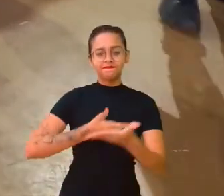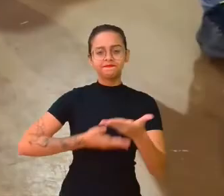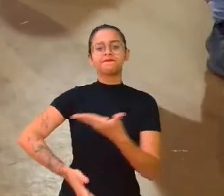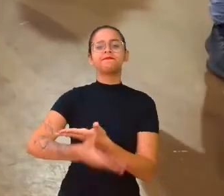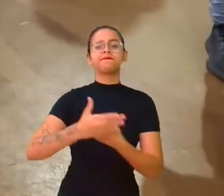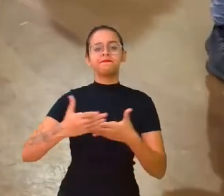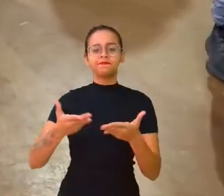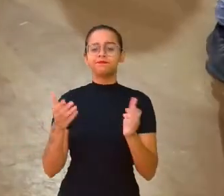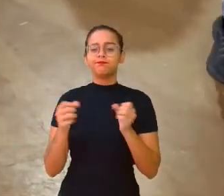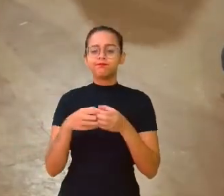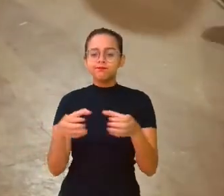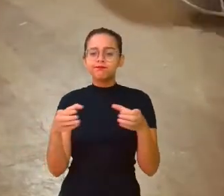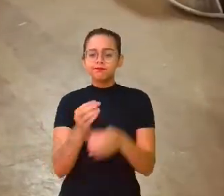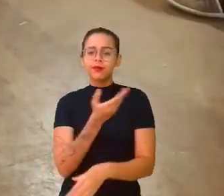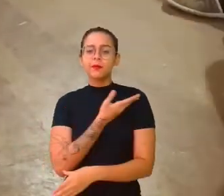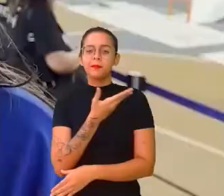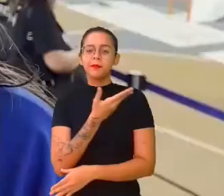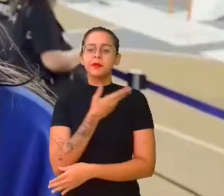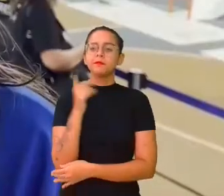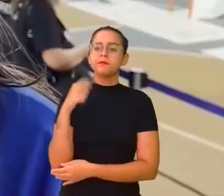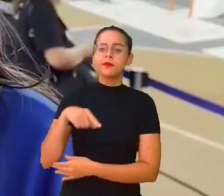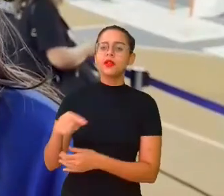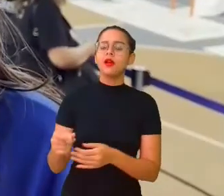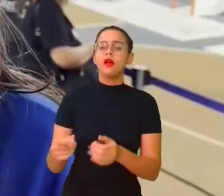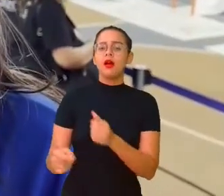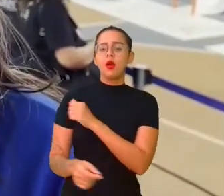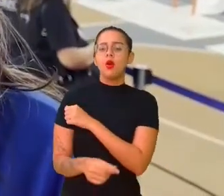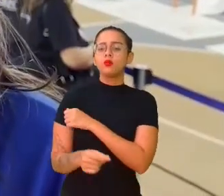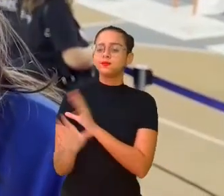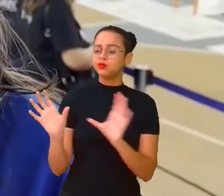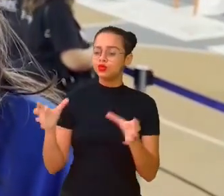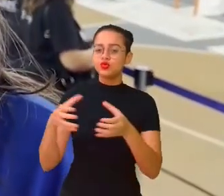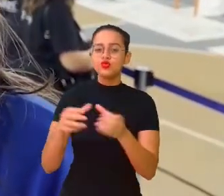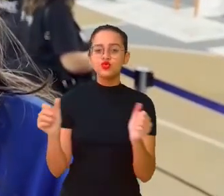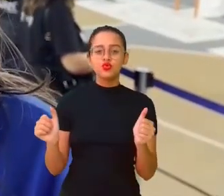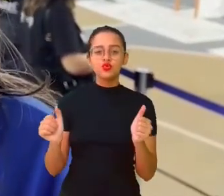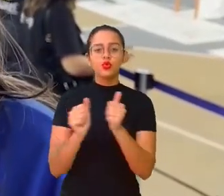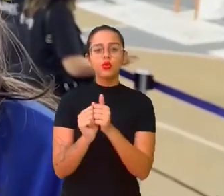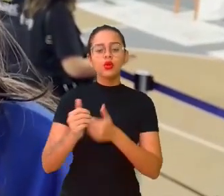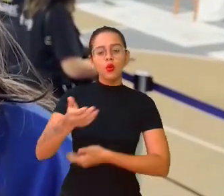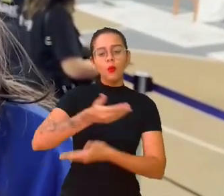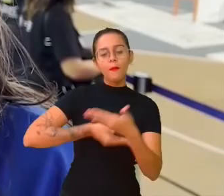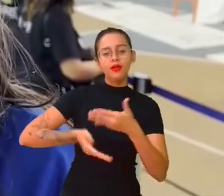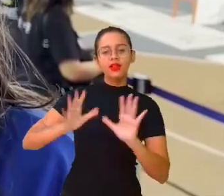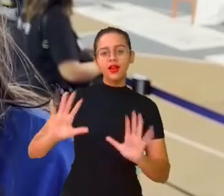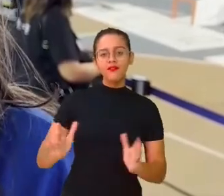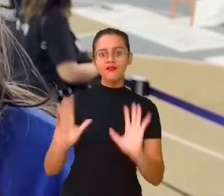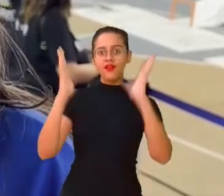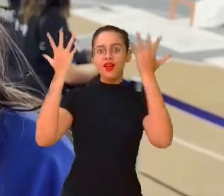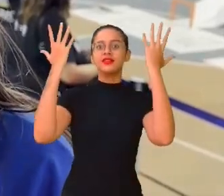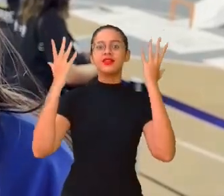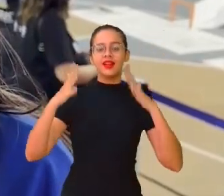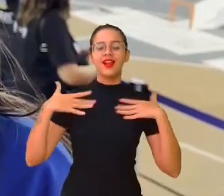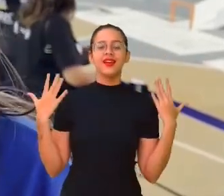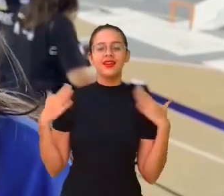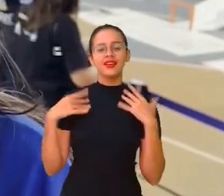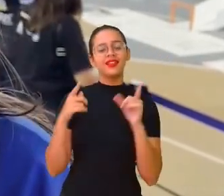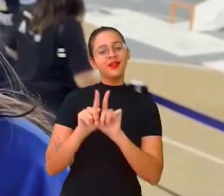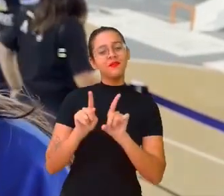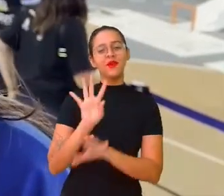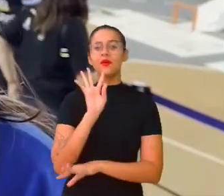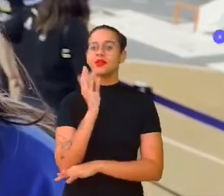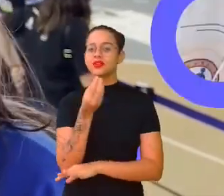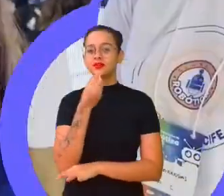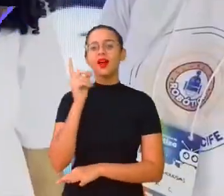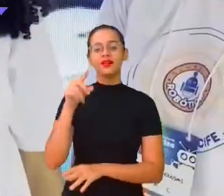de coleguismo mesmo. São meninos que se juntam para compartilhar a festa da alegria, a festa do conhecimento. É